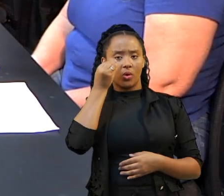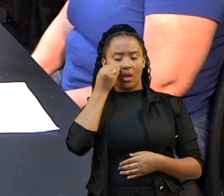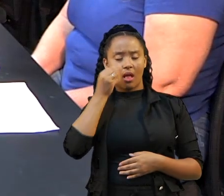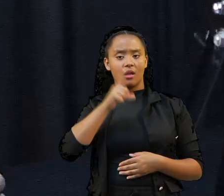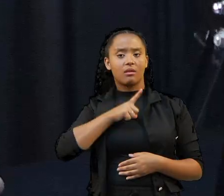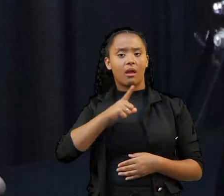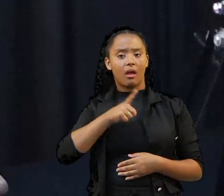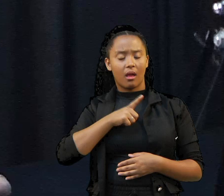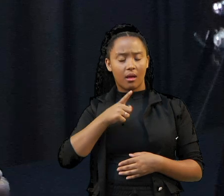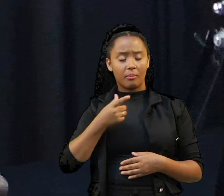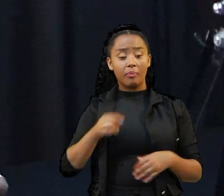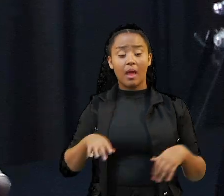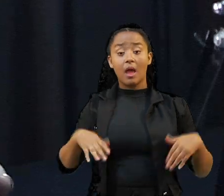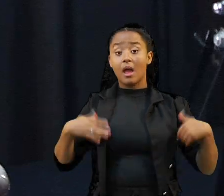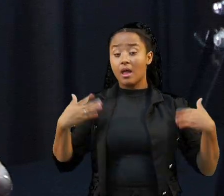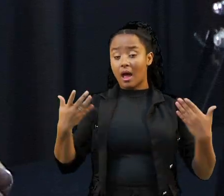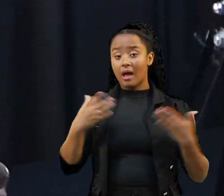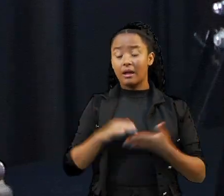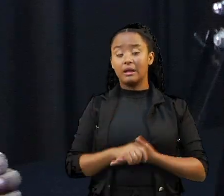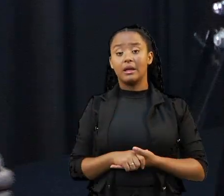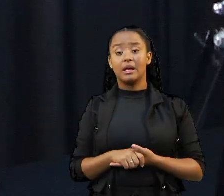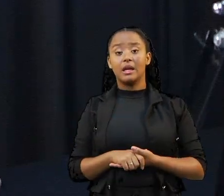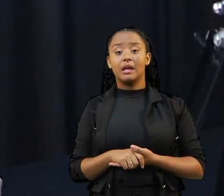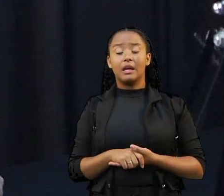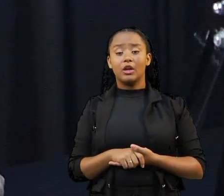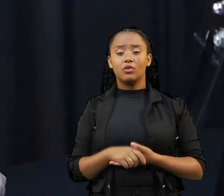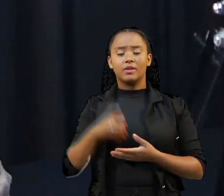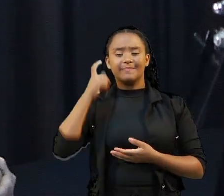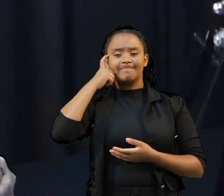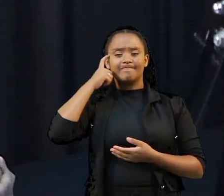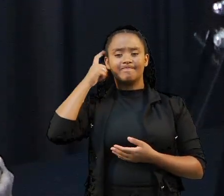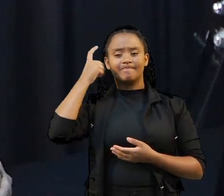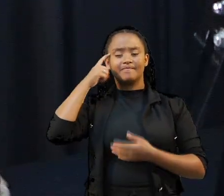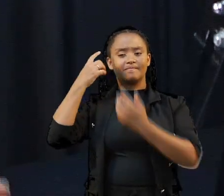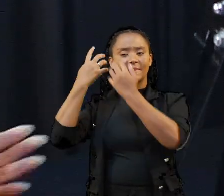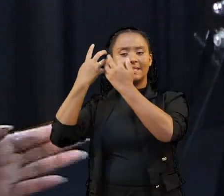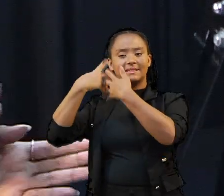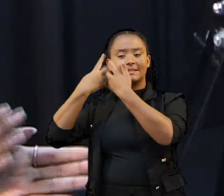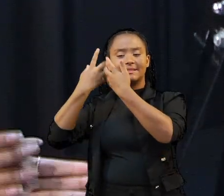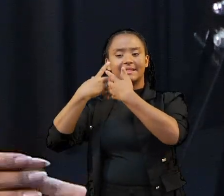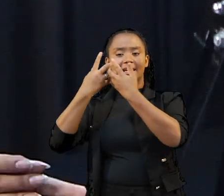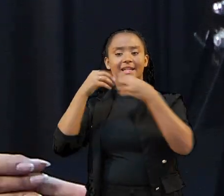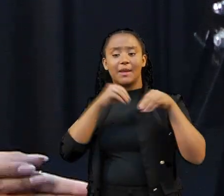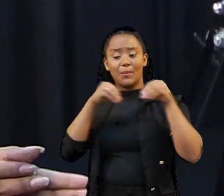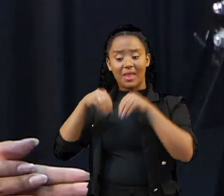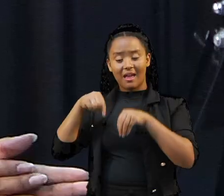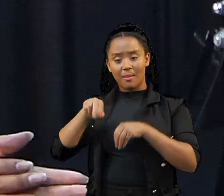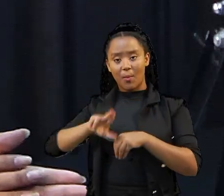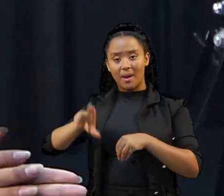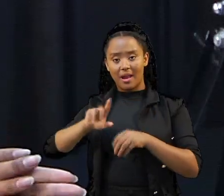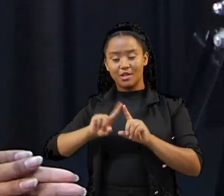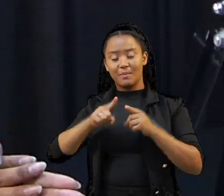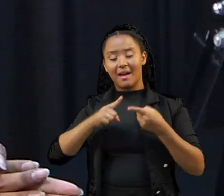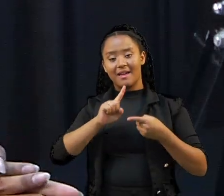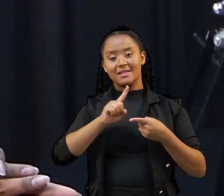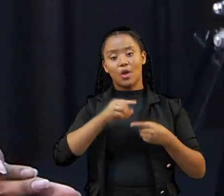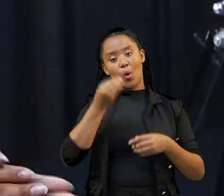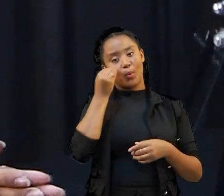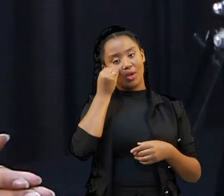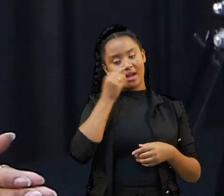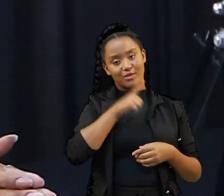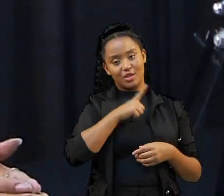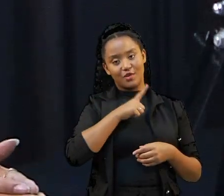ter aqui e fiquei com essa intenção de vir para cá. E aí aconteceu isso de ir para Santa Catarina, depois eu